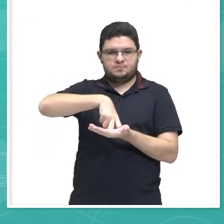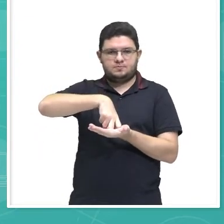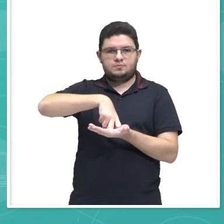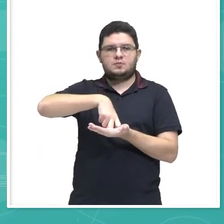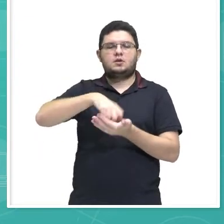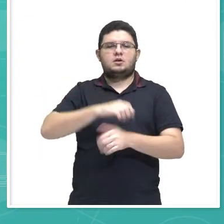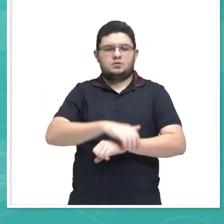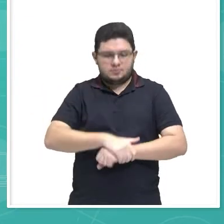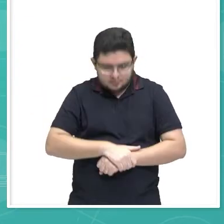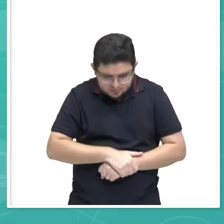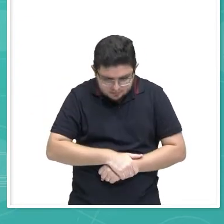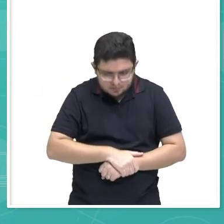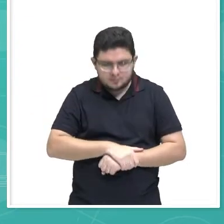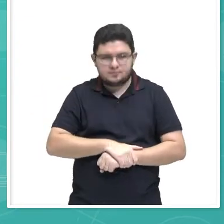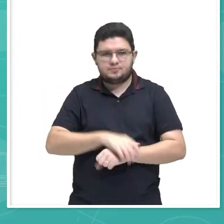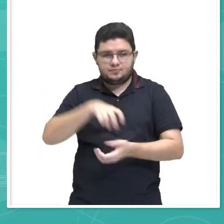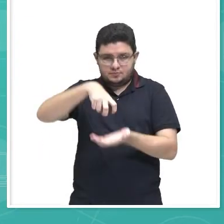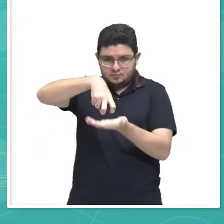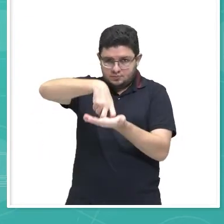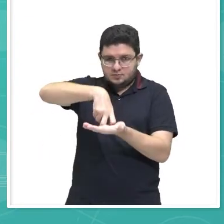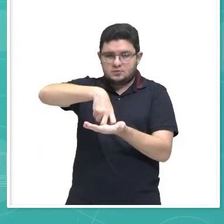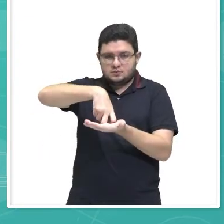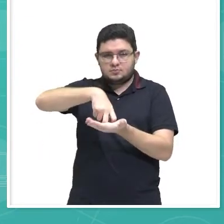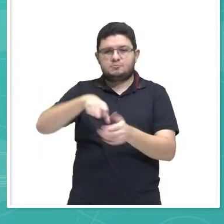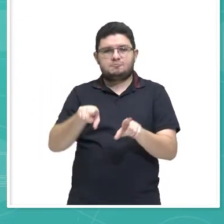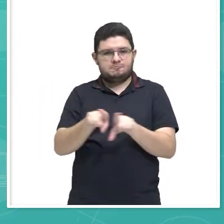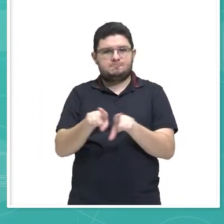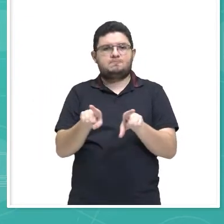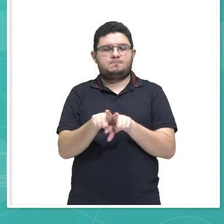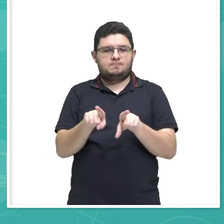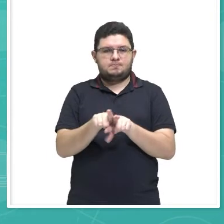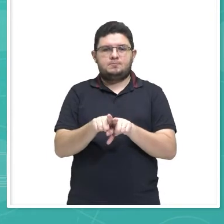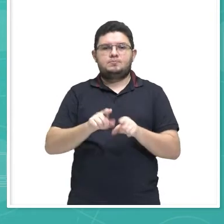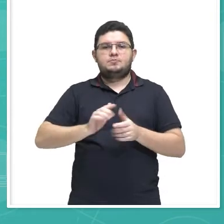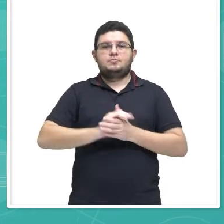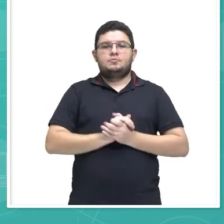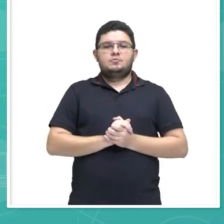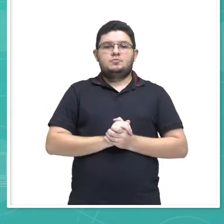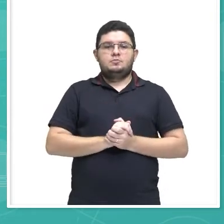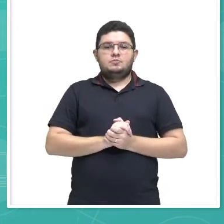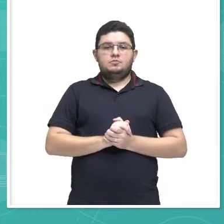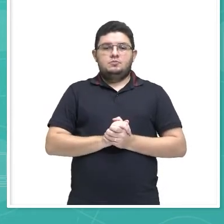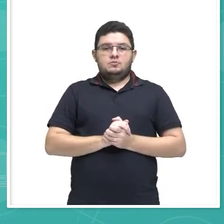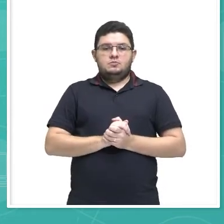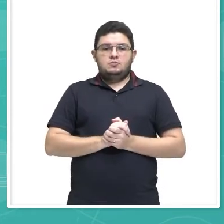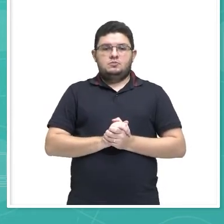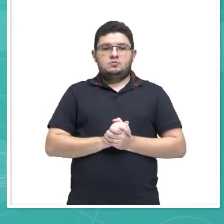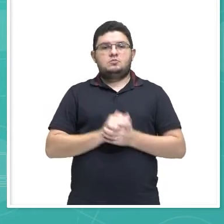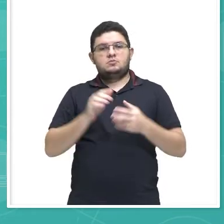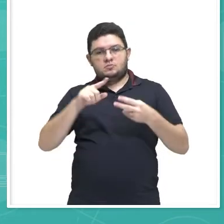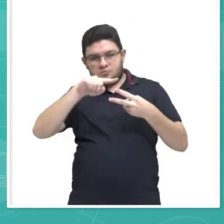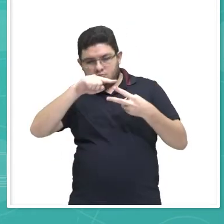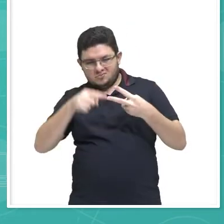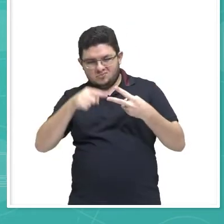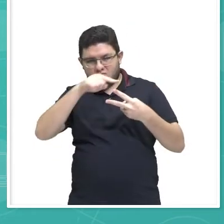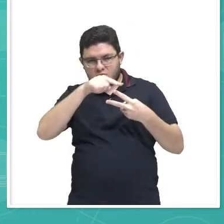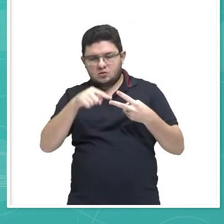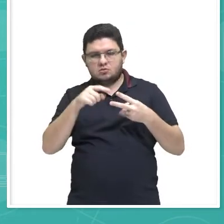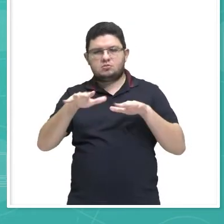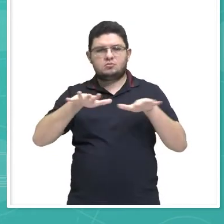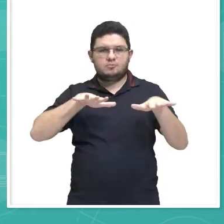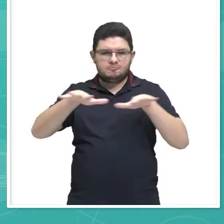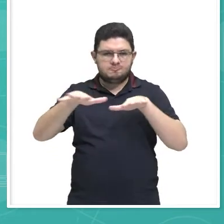faz também uma reverência flexionando o tronco para frente. Tá? Então, essas são as saudações